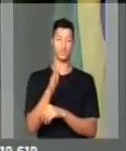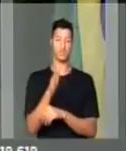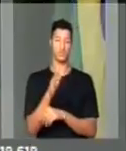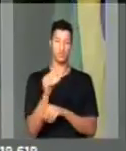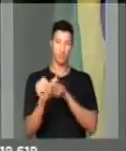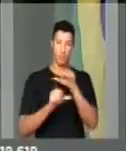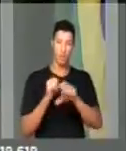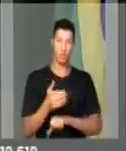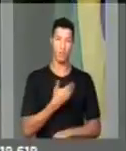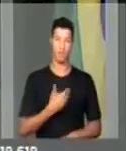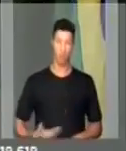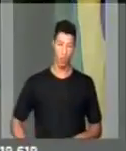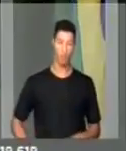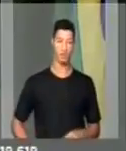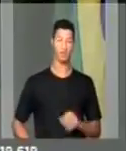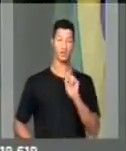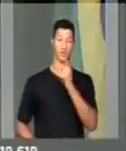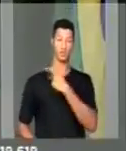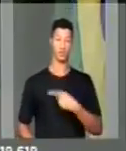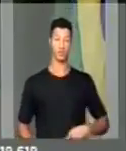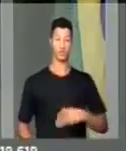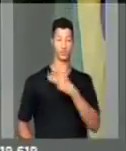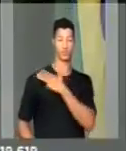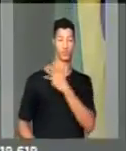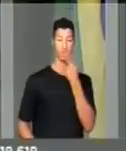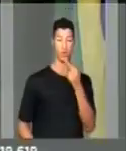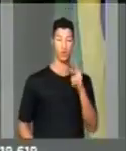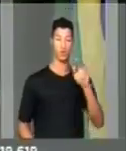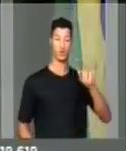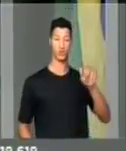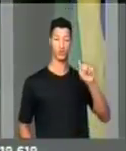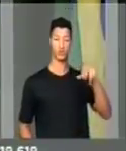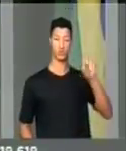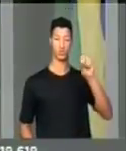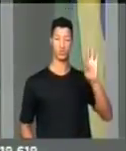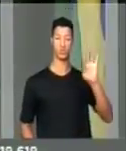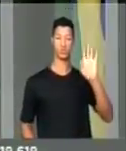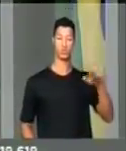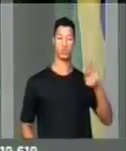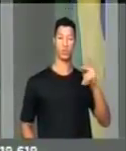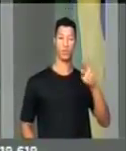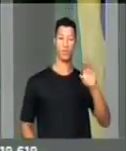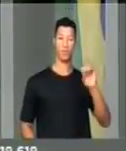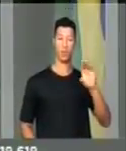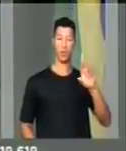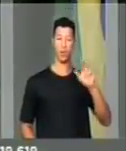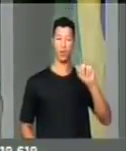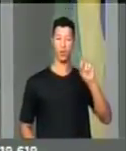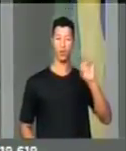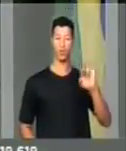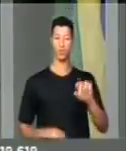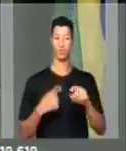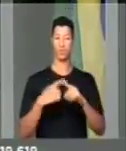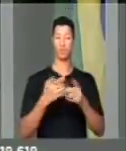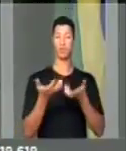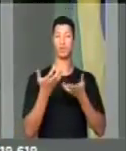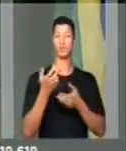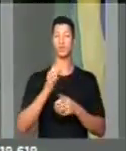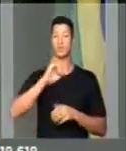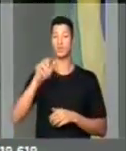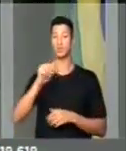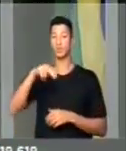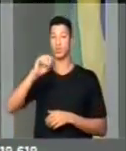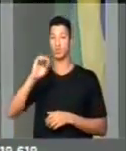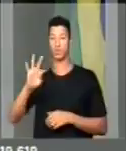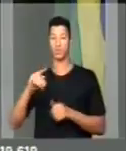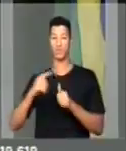se tornou pública, que o presidente Lula falou que o Rodrigo Janot só era procurador da República porque ele quis, porque o Janot era